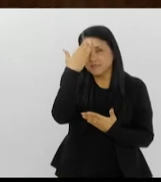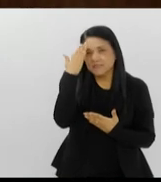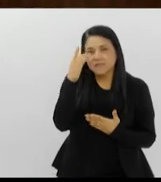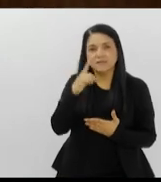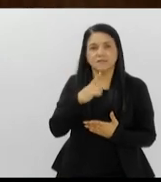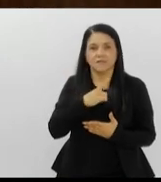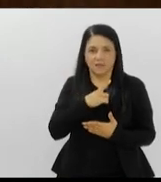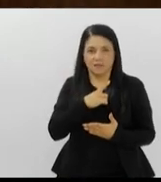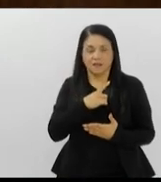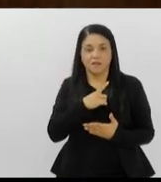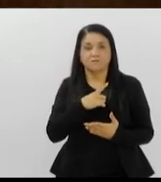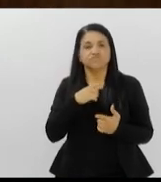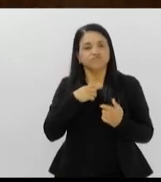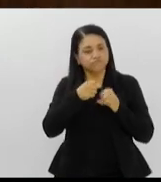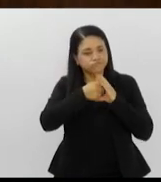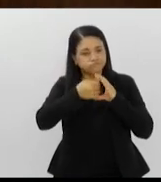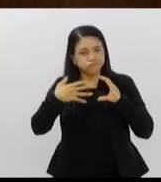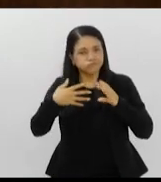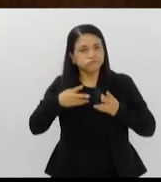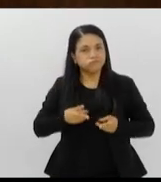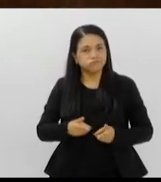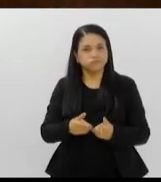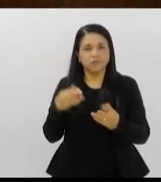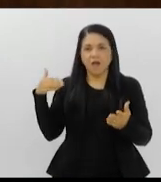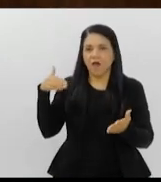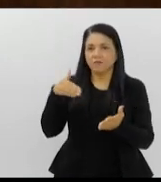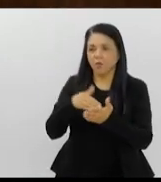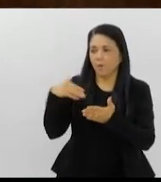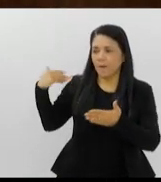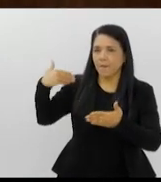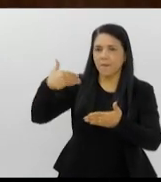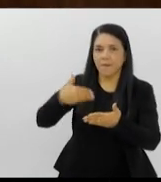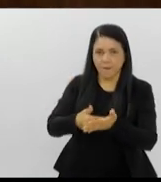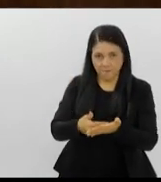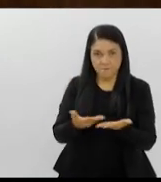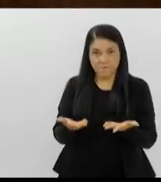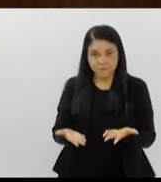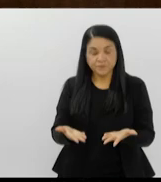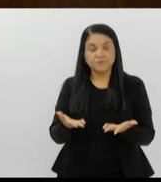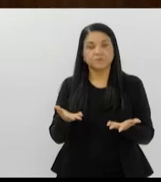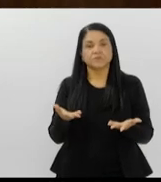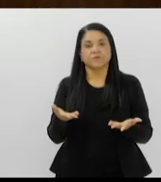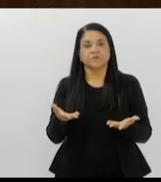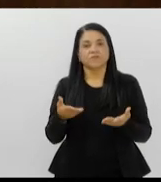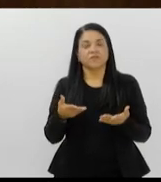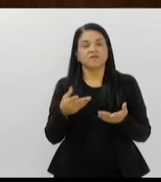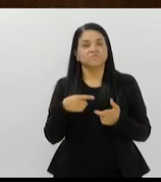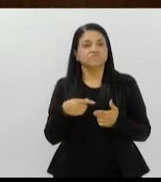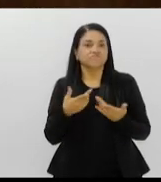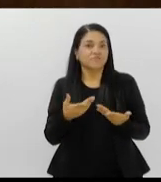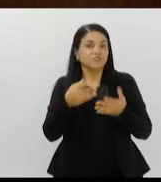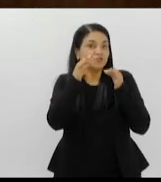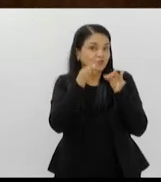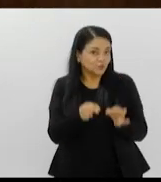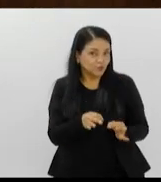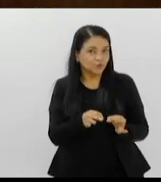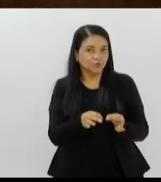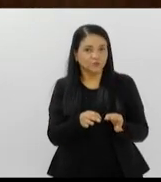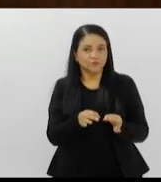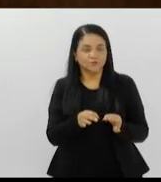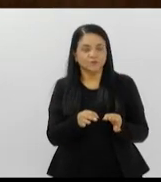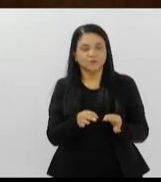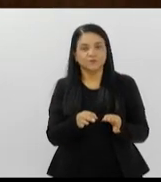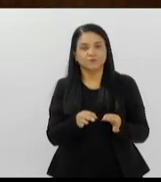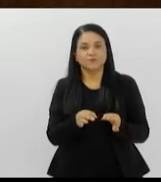e que mantém suas características até hoje mantidas. Então, nada mais do que justo